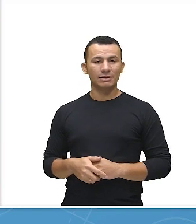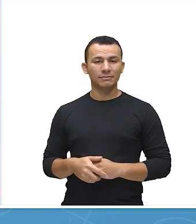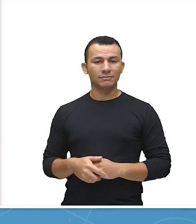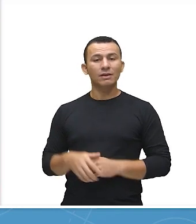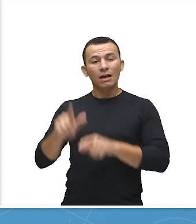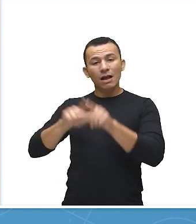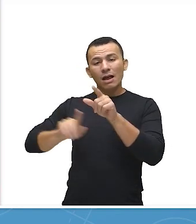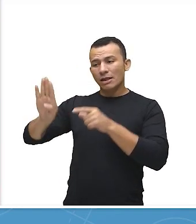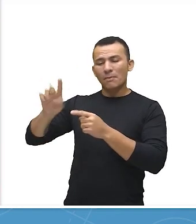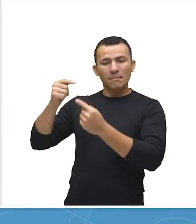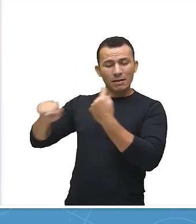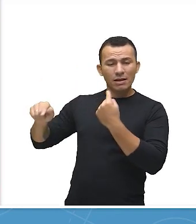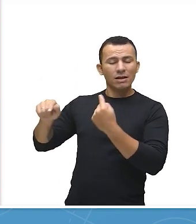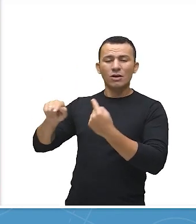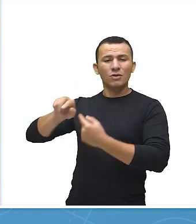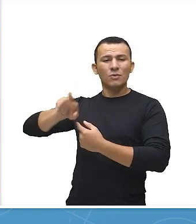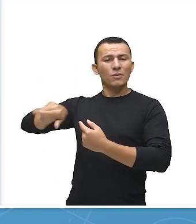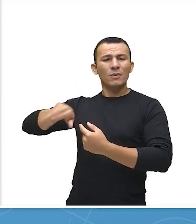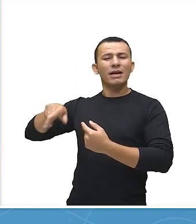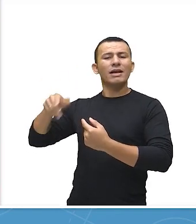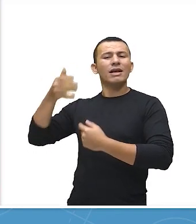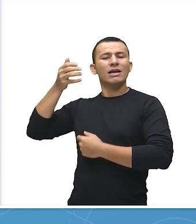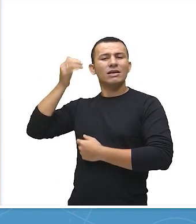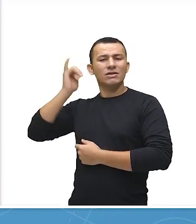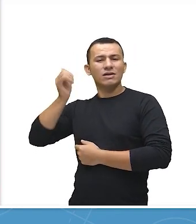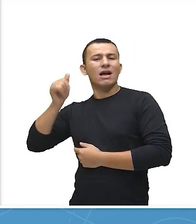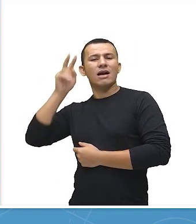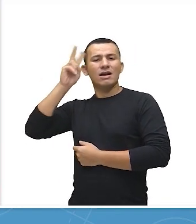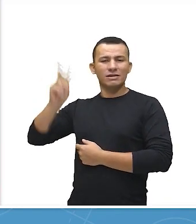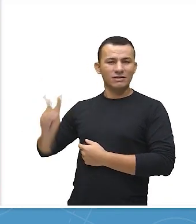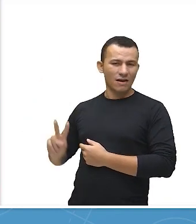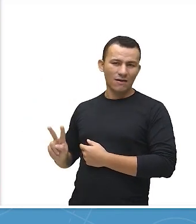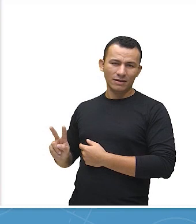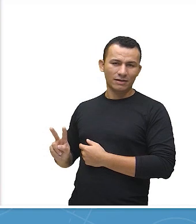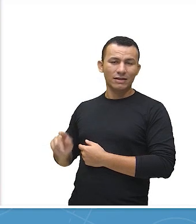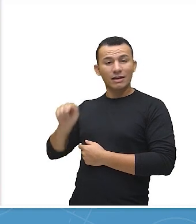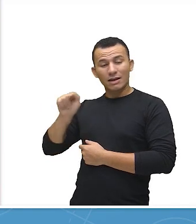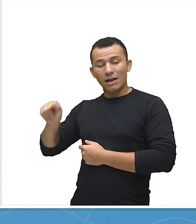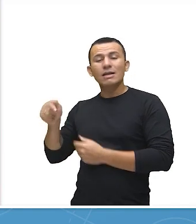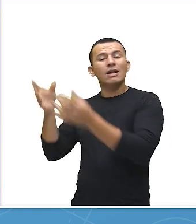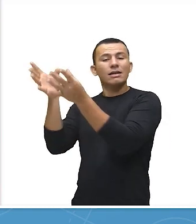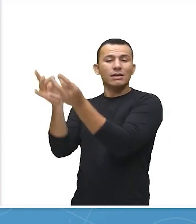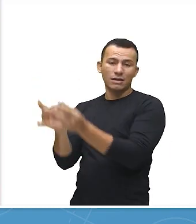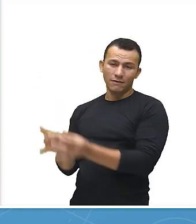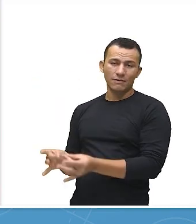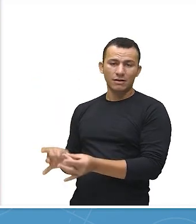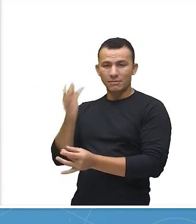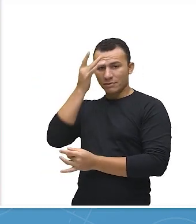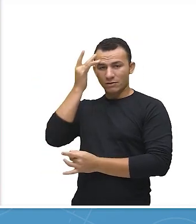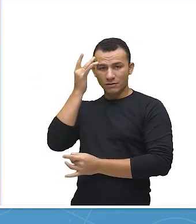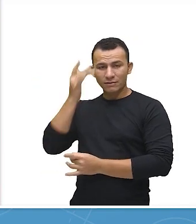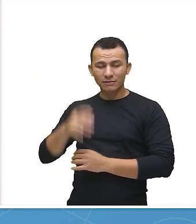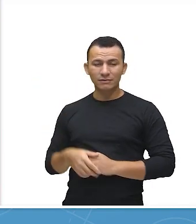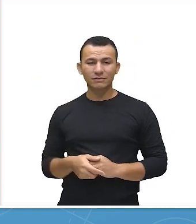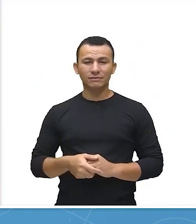ele não está contando uma história, está apenas narrando, ele está apenas descrevendo, aliás, a pessoa,